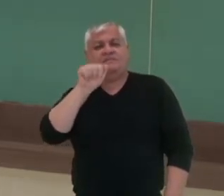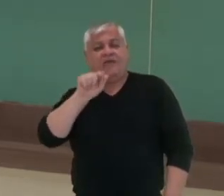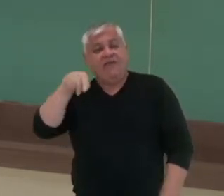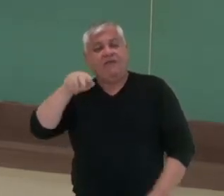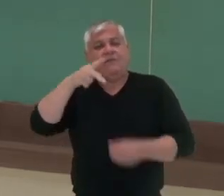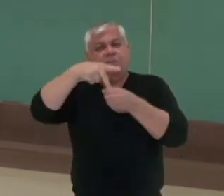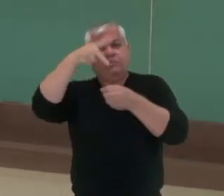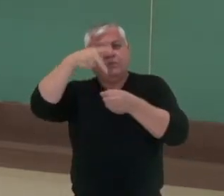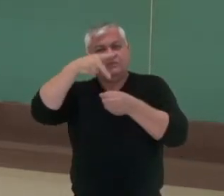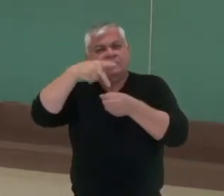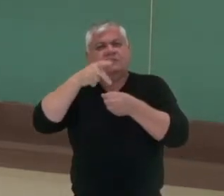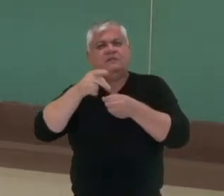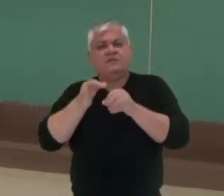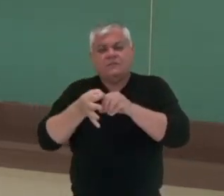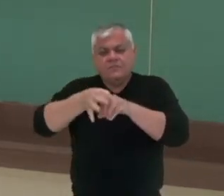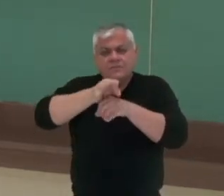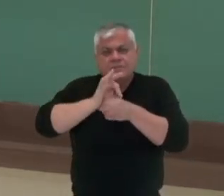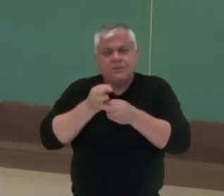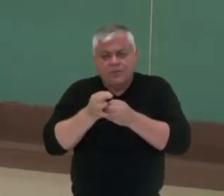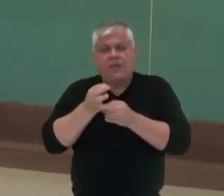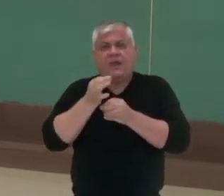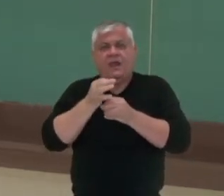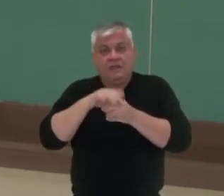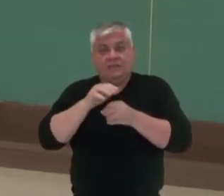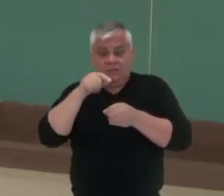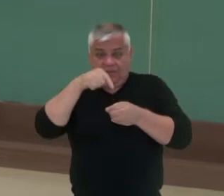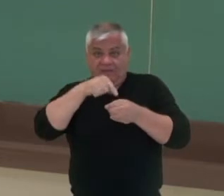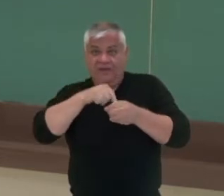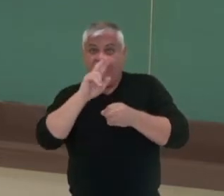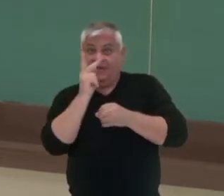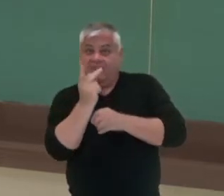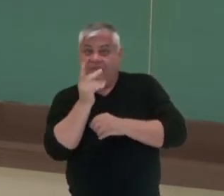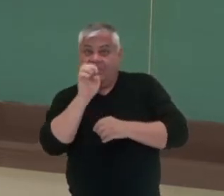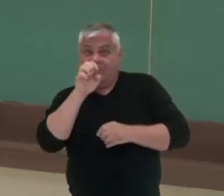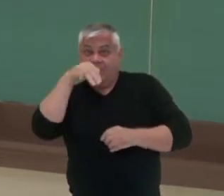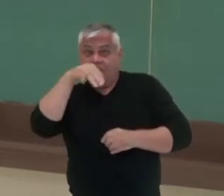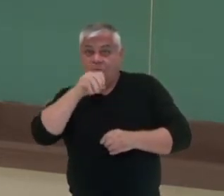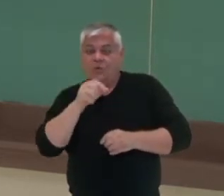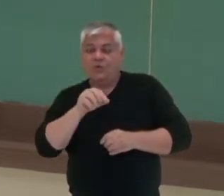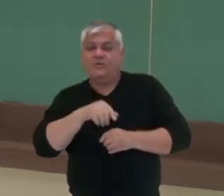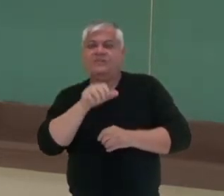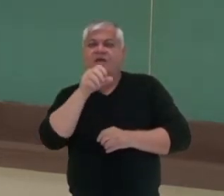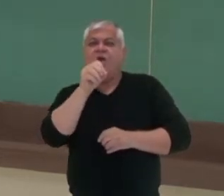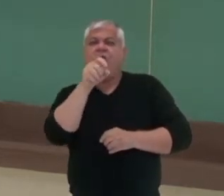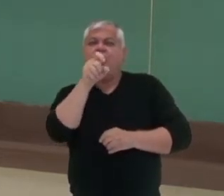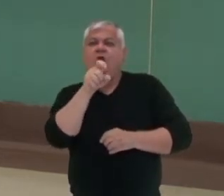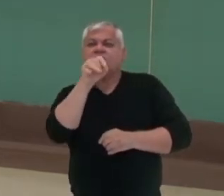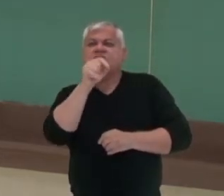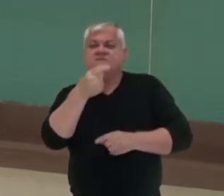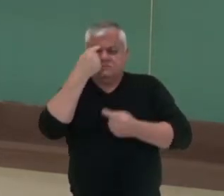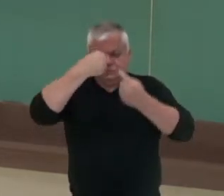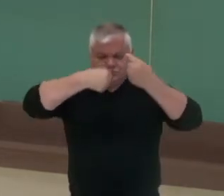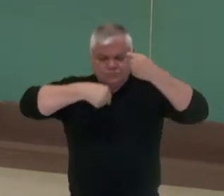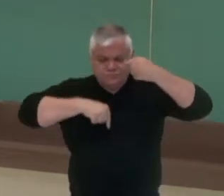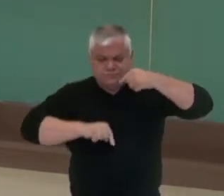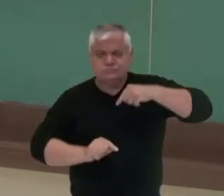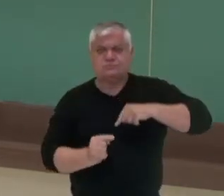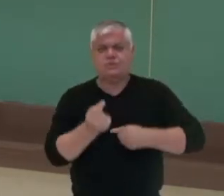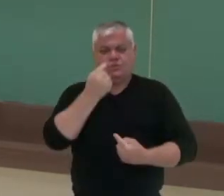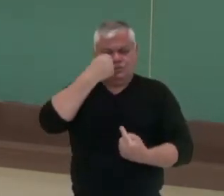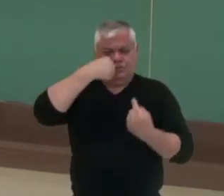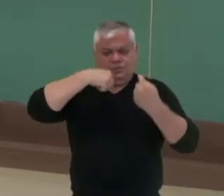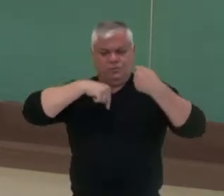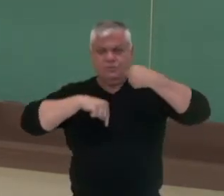hemácia. E ela que carrega o oxigênio para os tecidos do nosso corpo. Então, se a gente tem